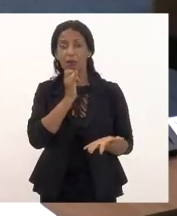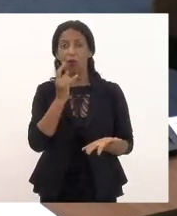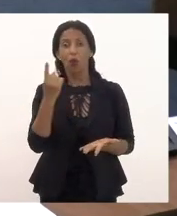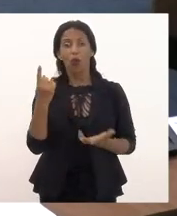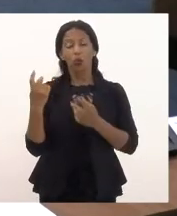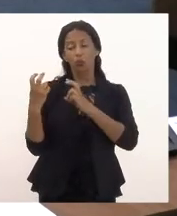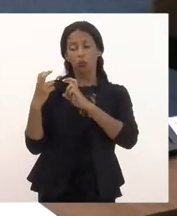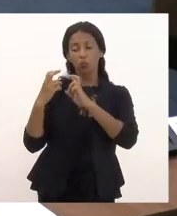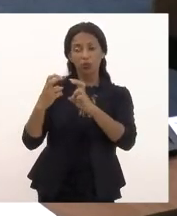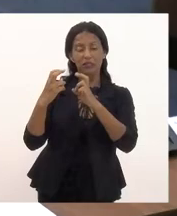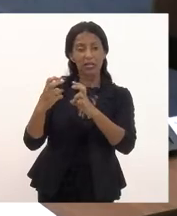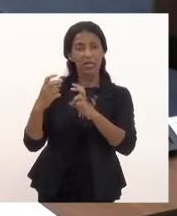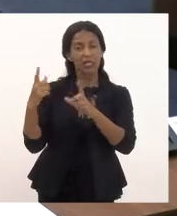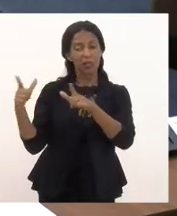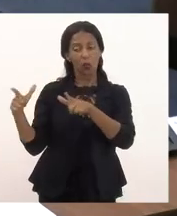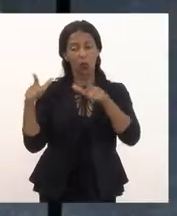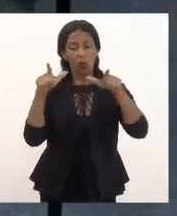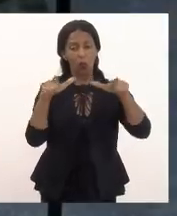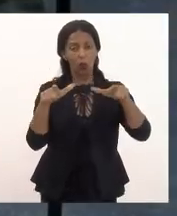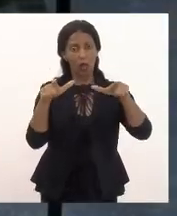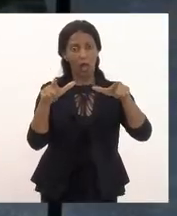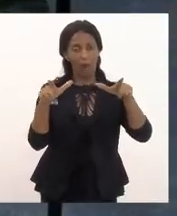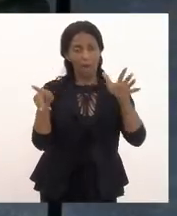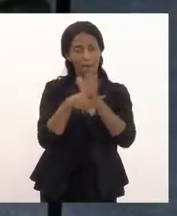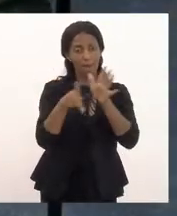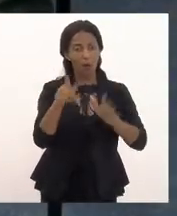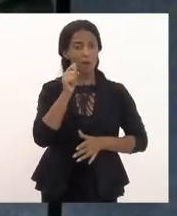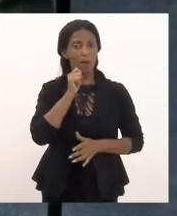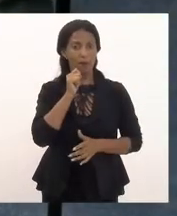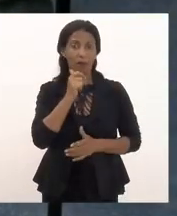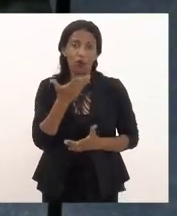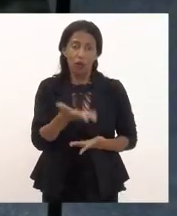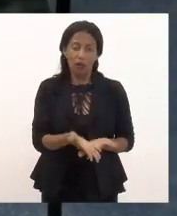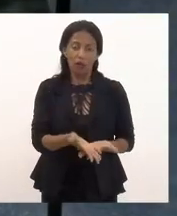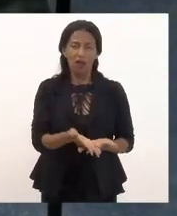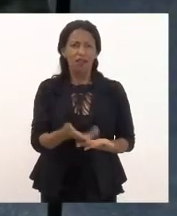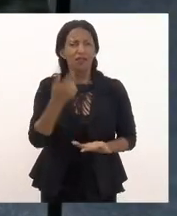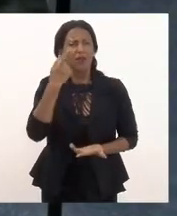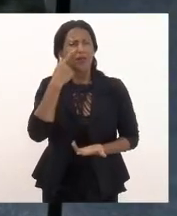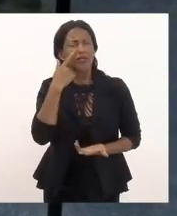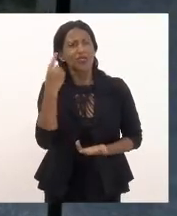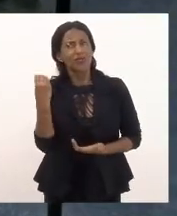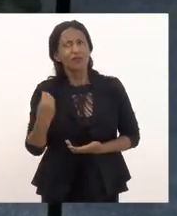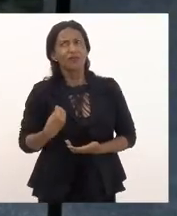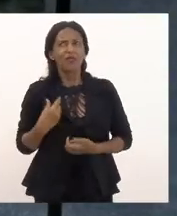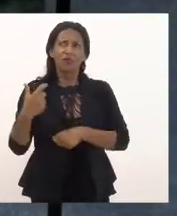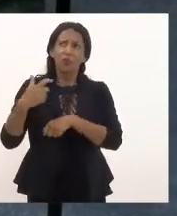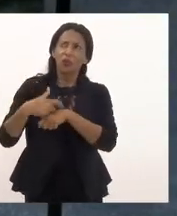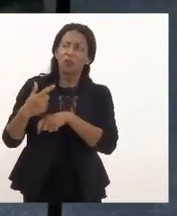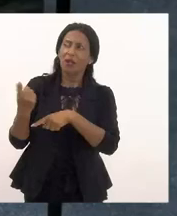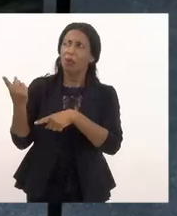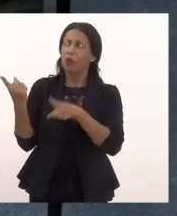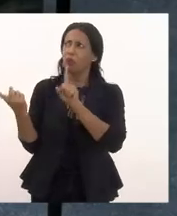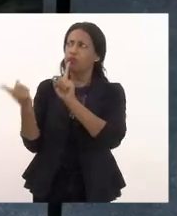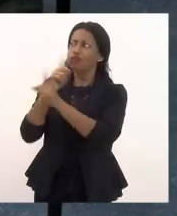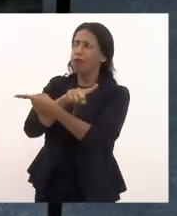feminino. Né? Então, a gente vive numa era de contrassensos. Como que, ao mesmo